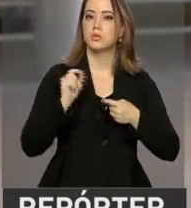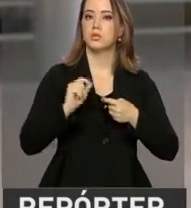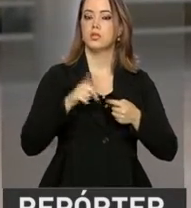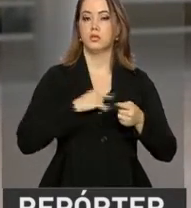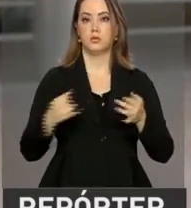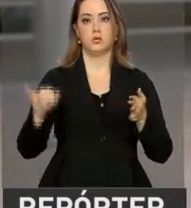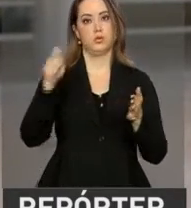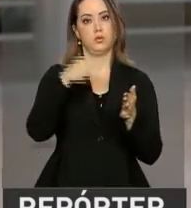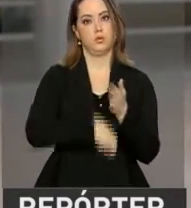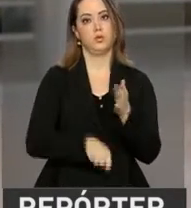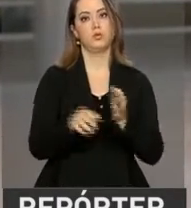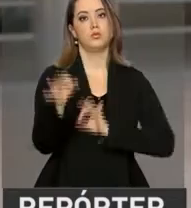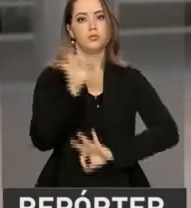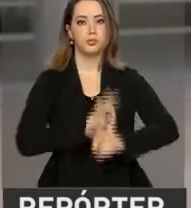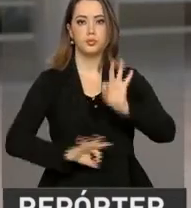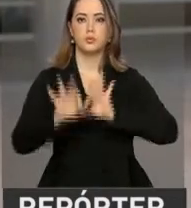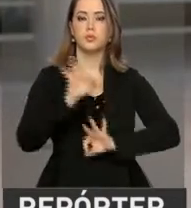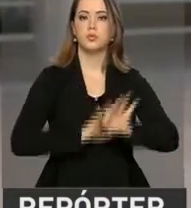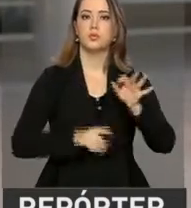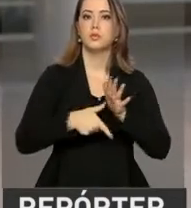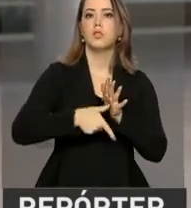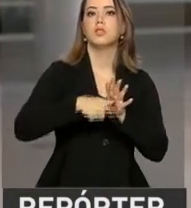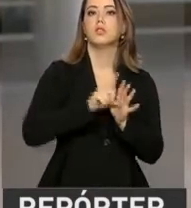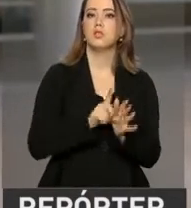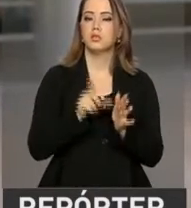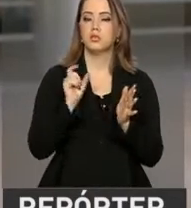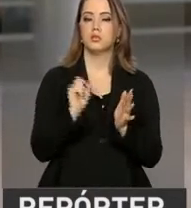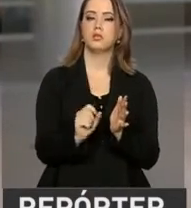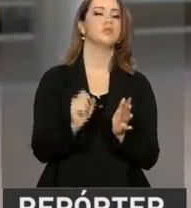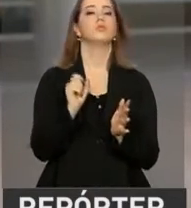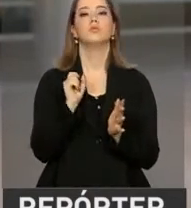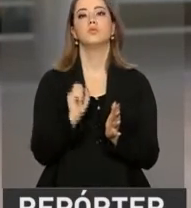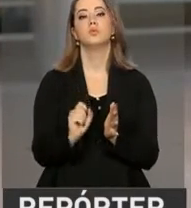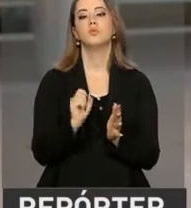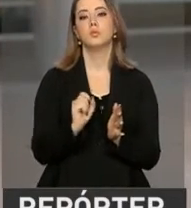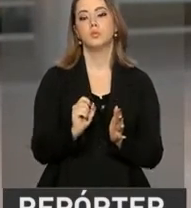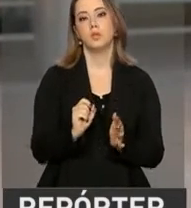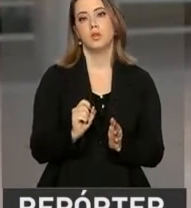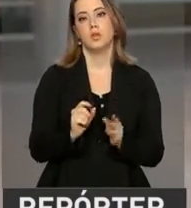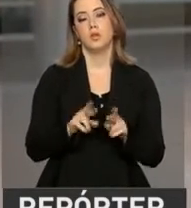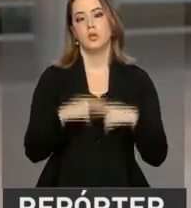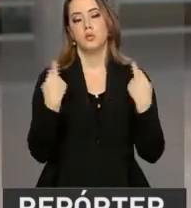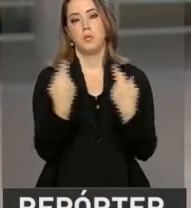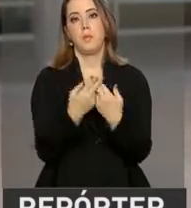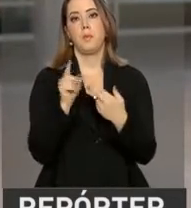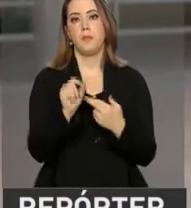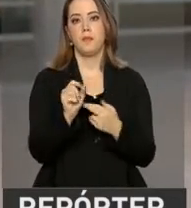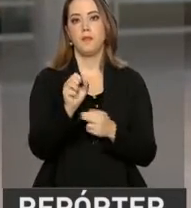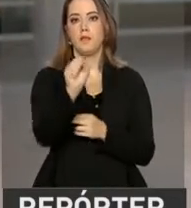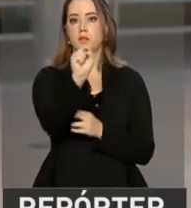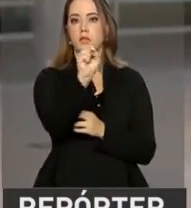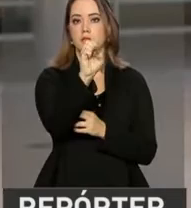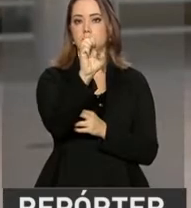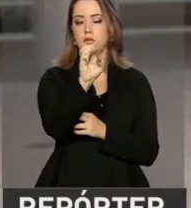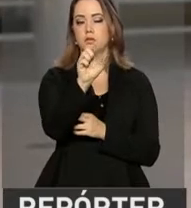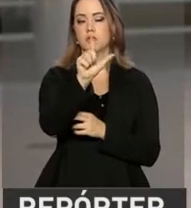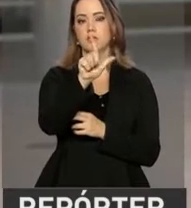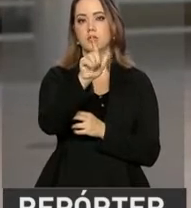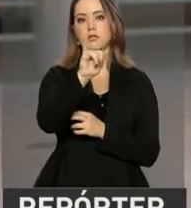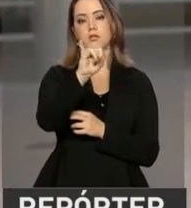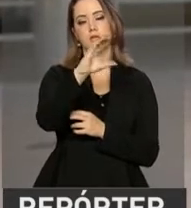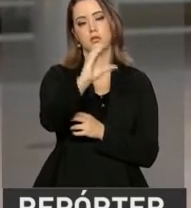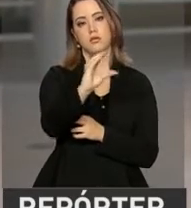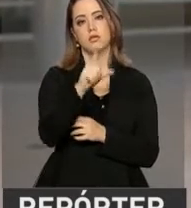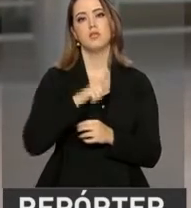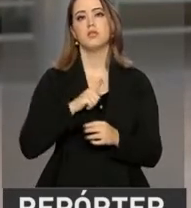previsões, revertendo aí as afirmações que o Copom fez durante a reunião de ontem. A Selic, que é a taxa básica de juros, é